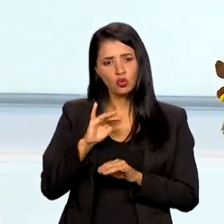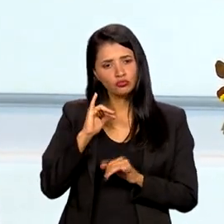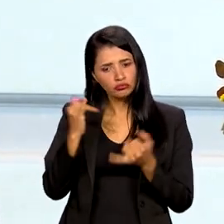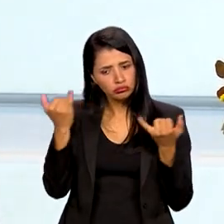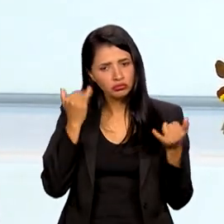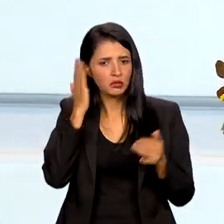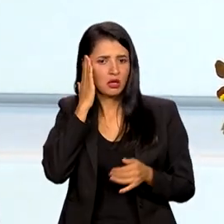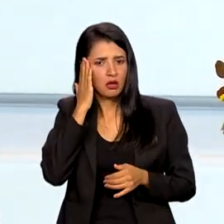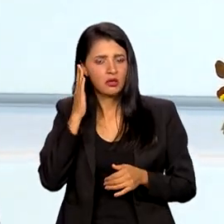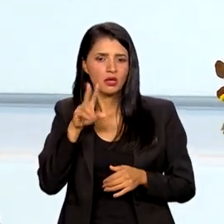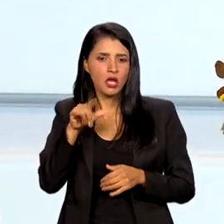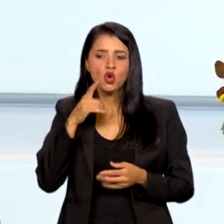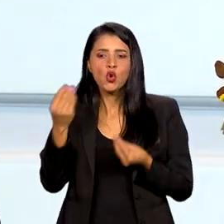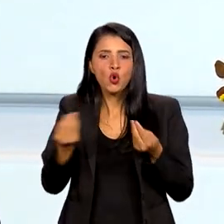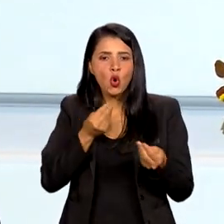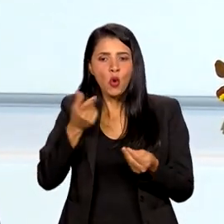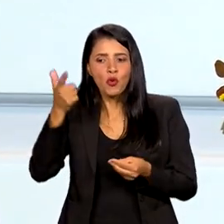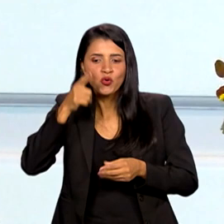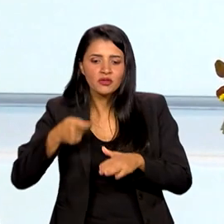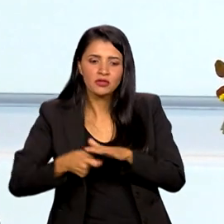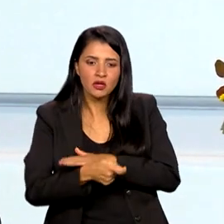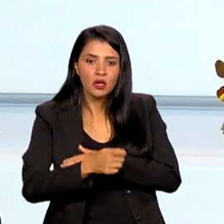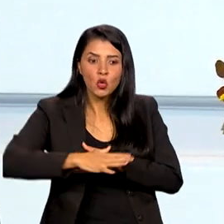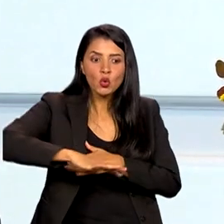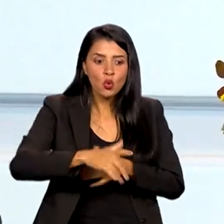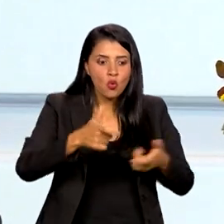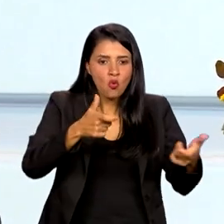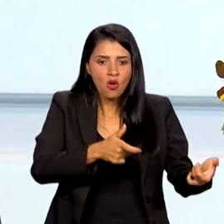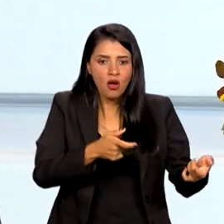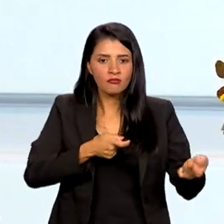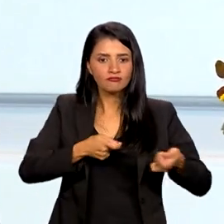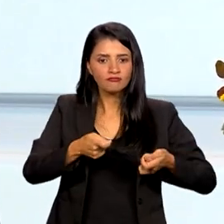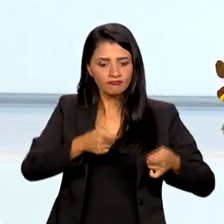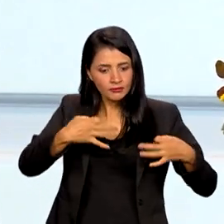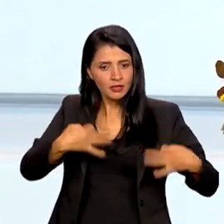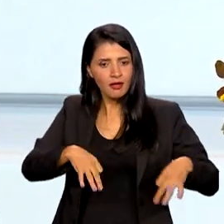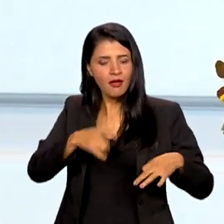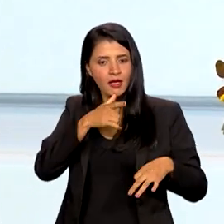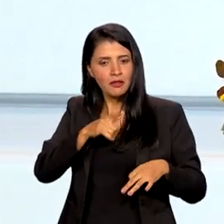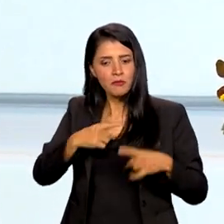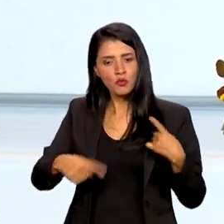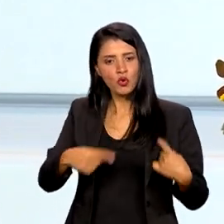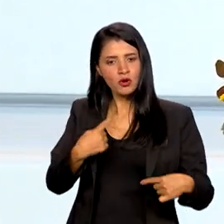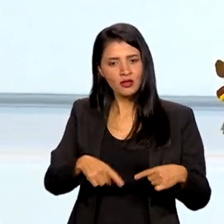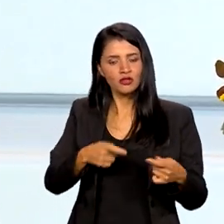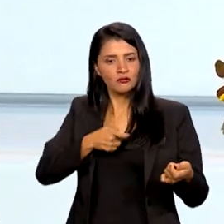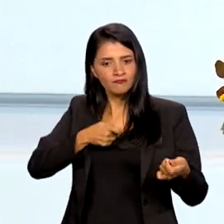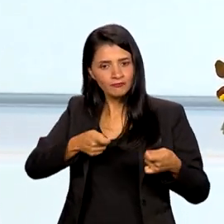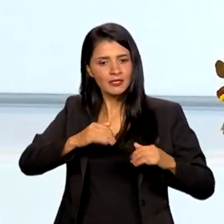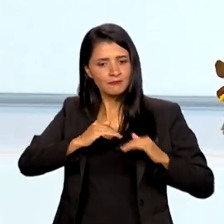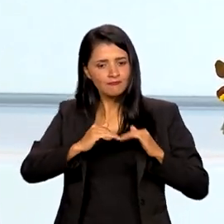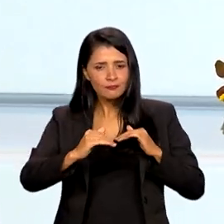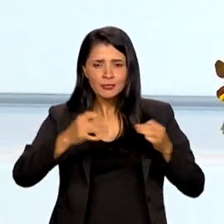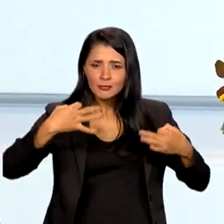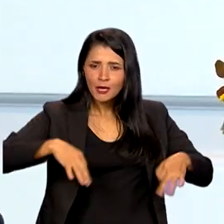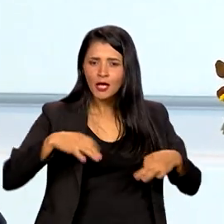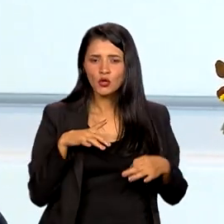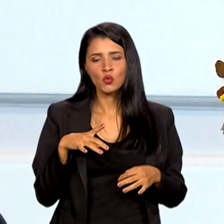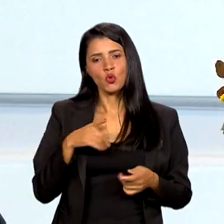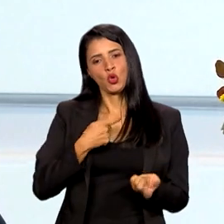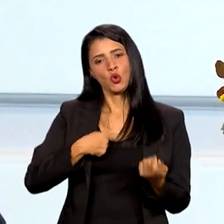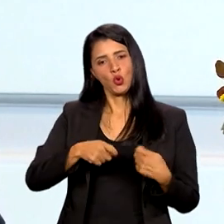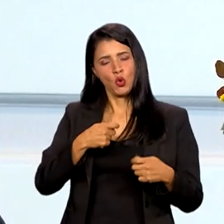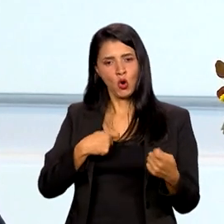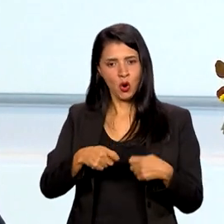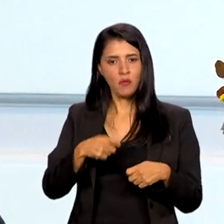atrair investimento num terreno de estabilidade. Estabilidade política, estabilidade econômica. Devo dizer